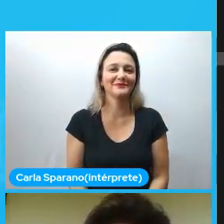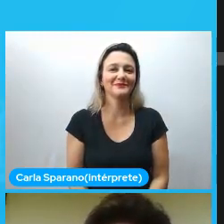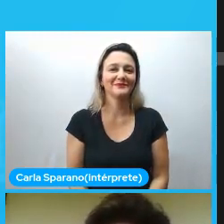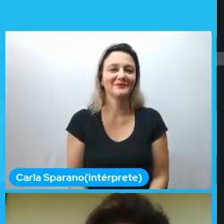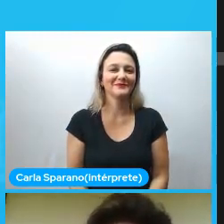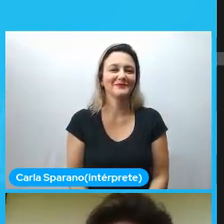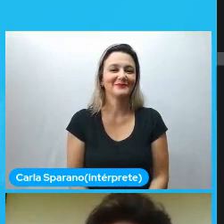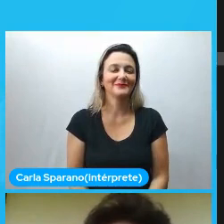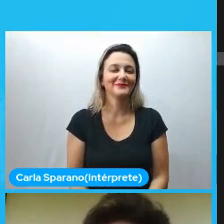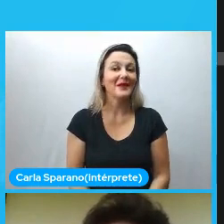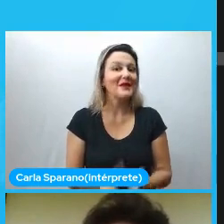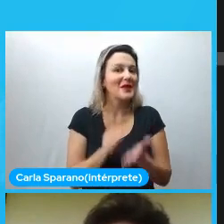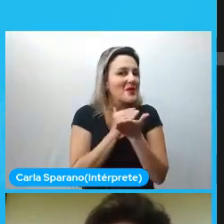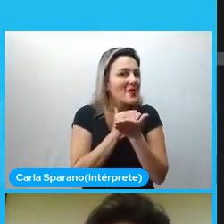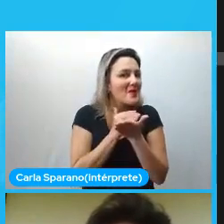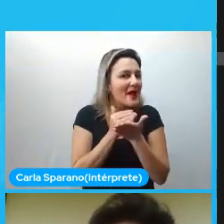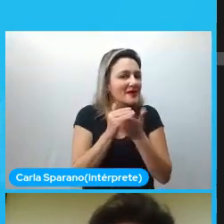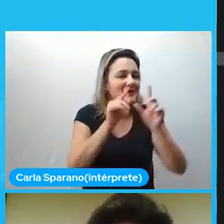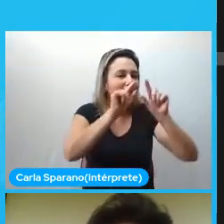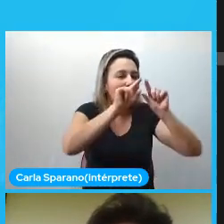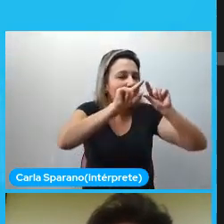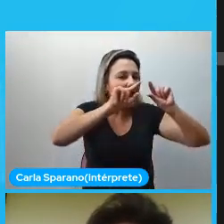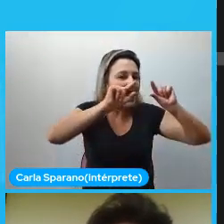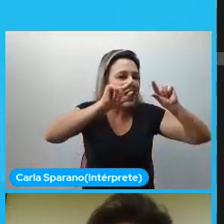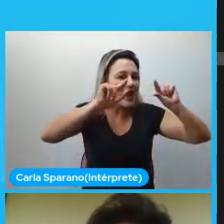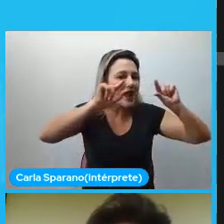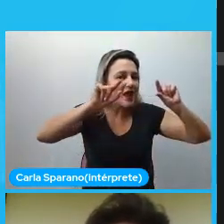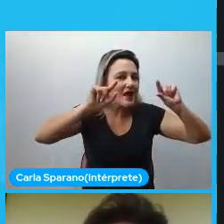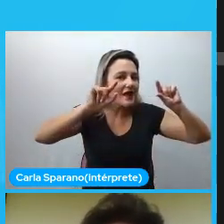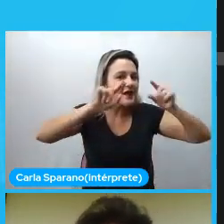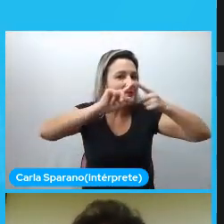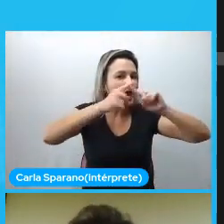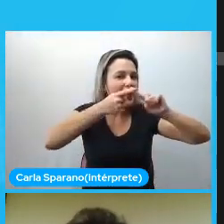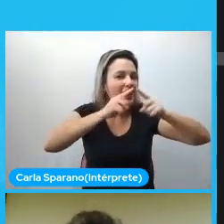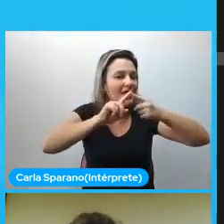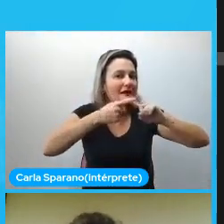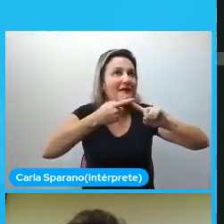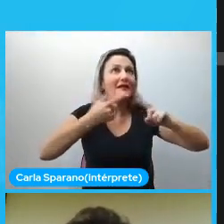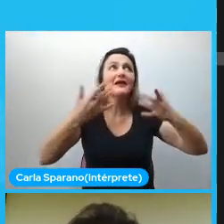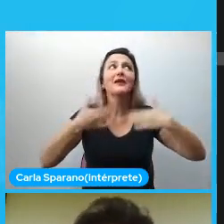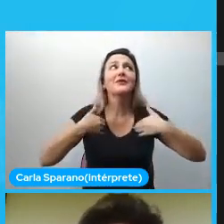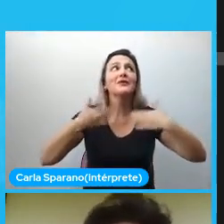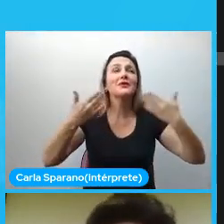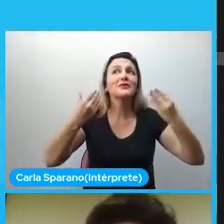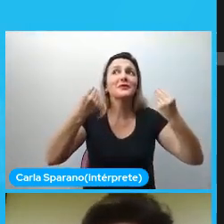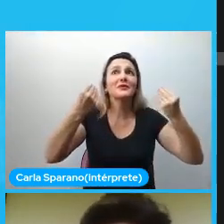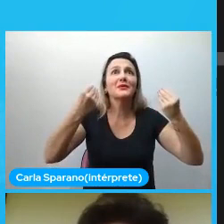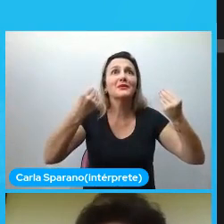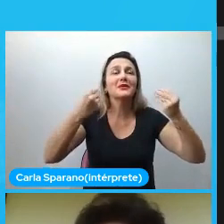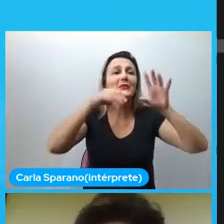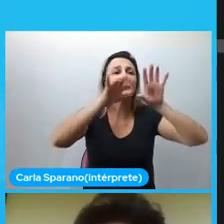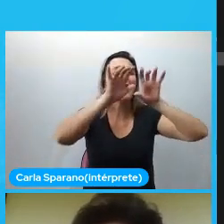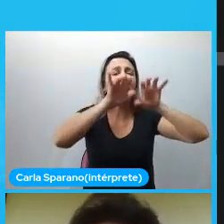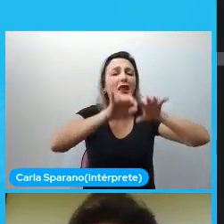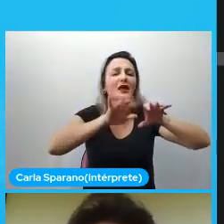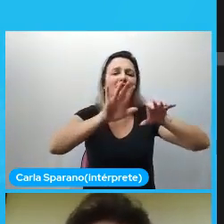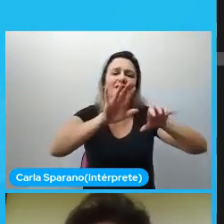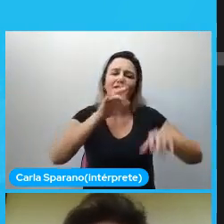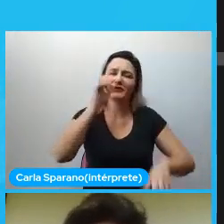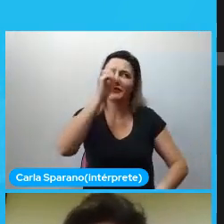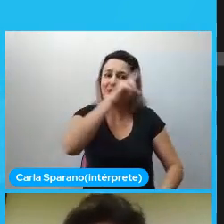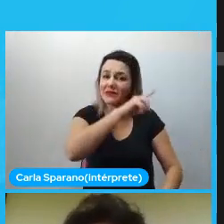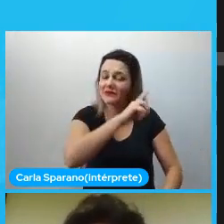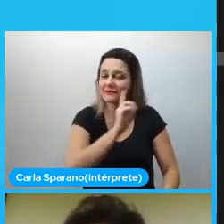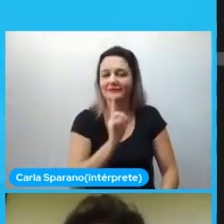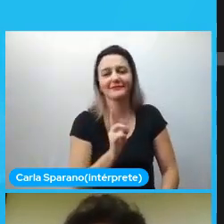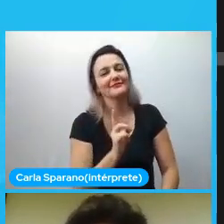Começando a se formar. Só para ninguém ficar, ah, meu Deus, mas o que ele está escrevendo aqui? Isso aqui é tudo muito difícil. Isso